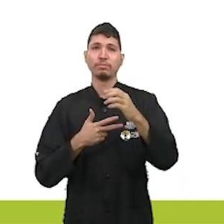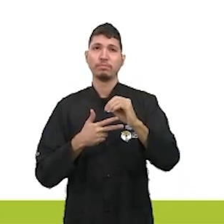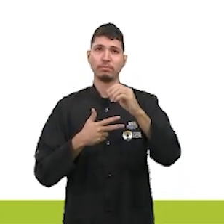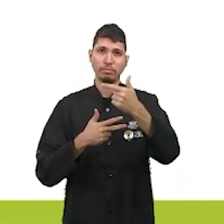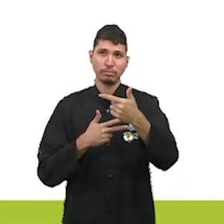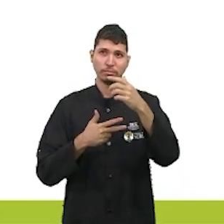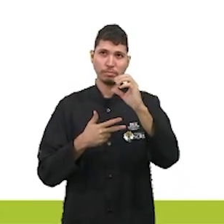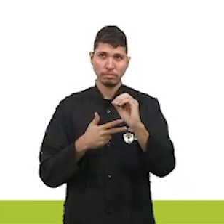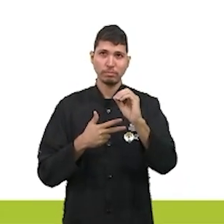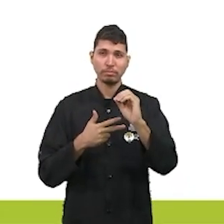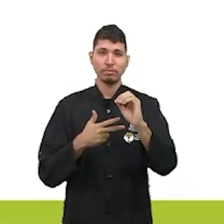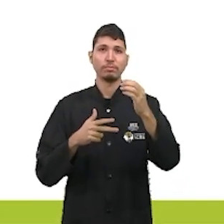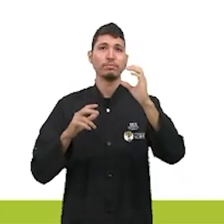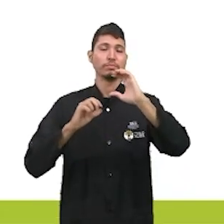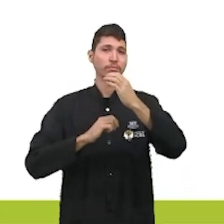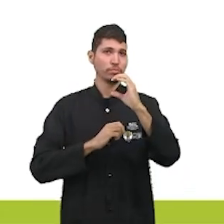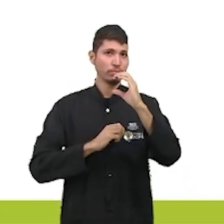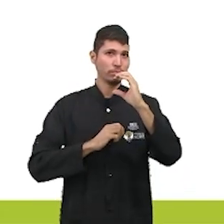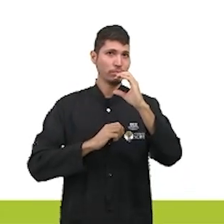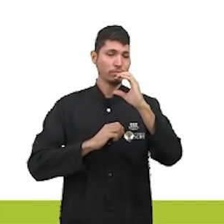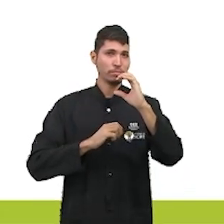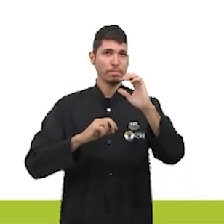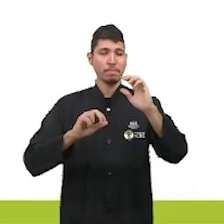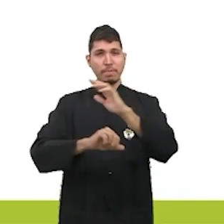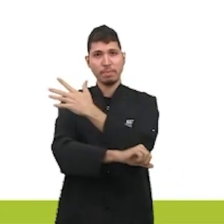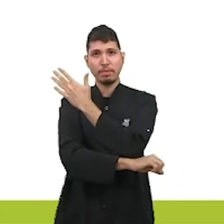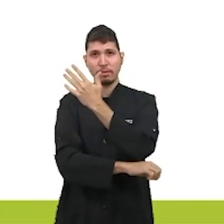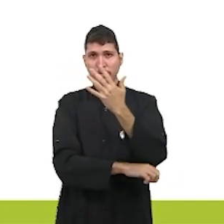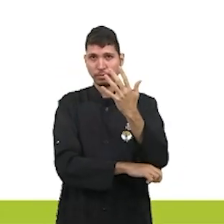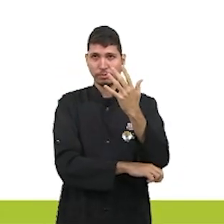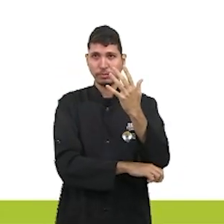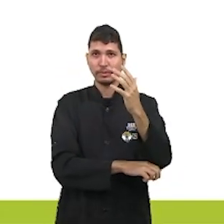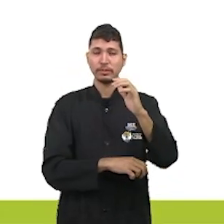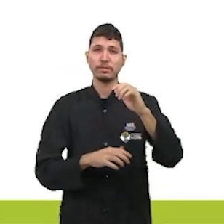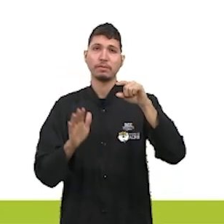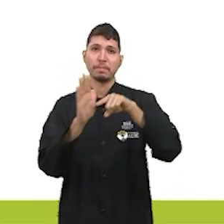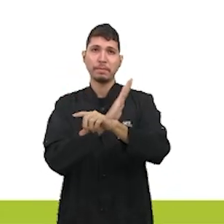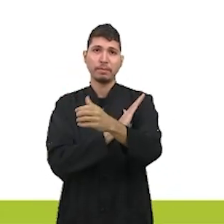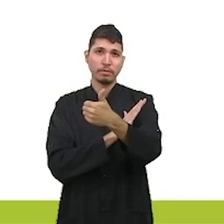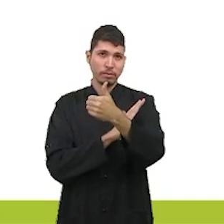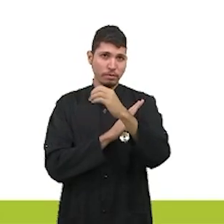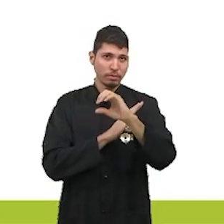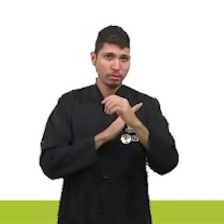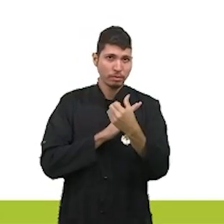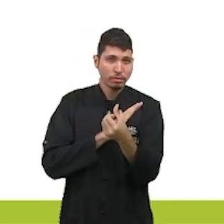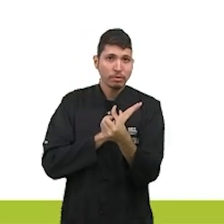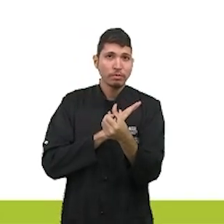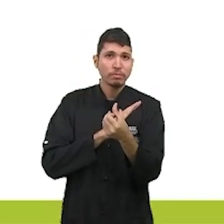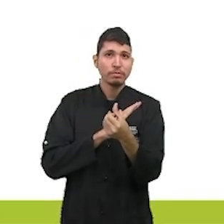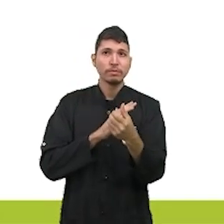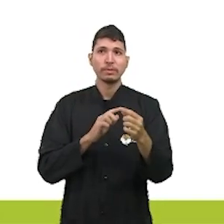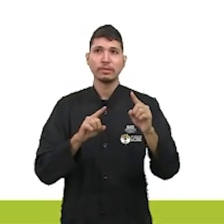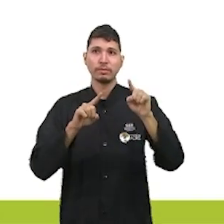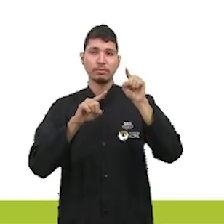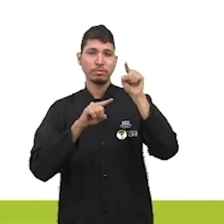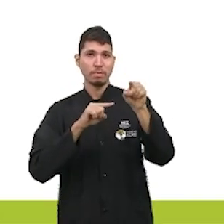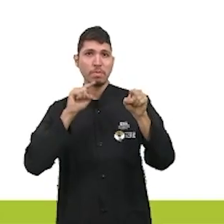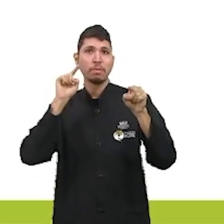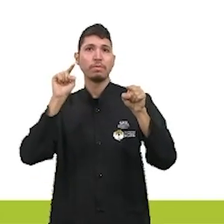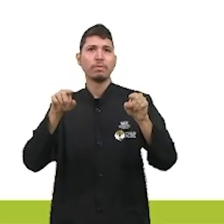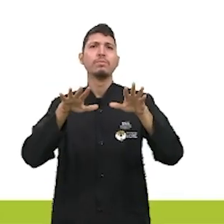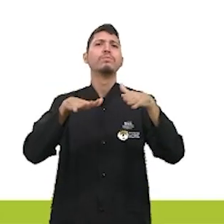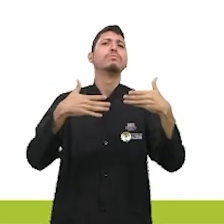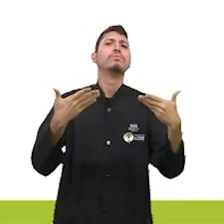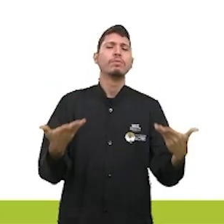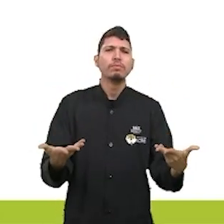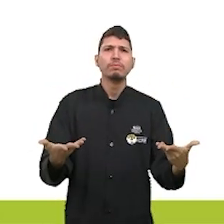amarelo, Ciências da Natureza, questão 106. Ele fala assim: qual dos esquemas indica a